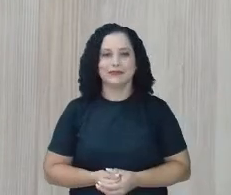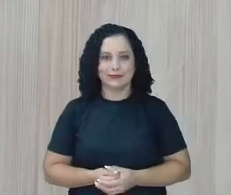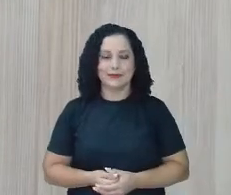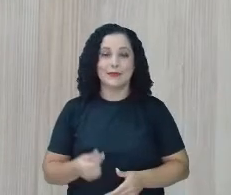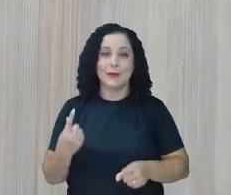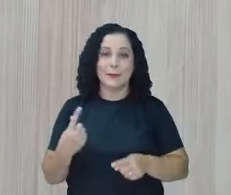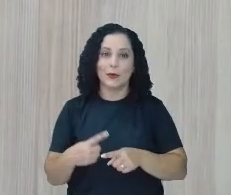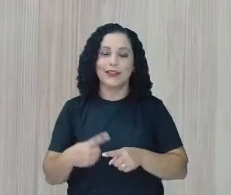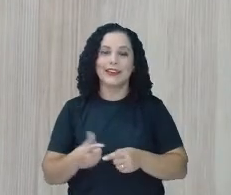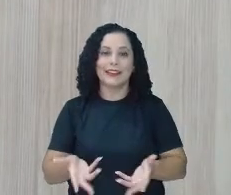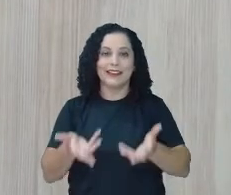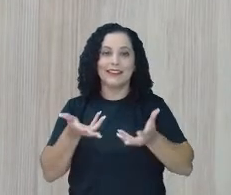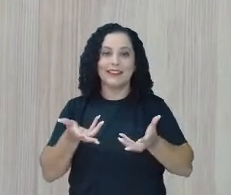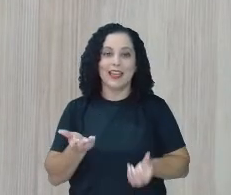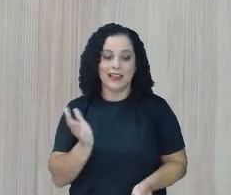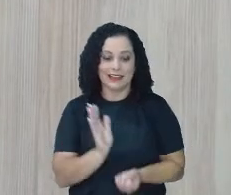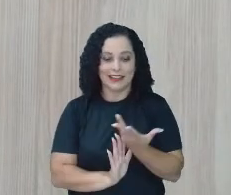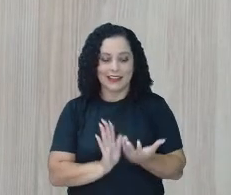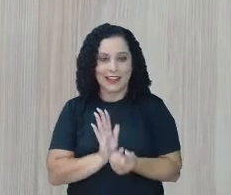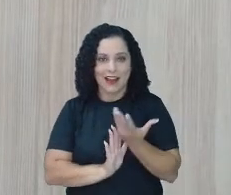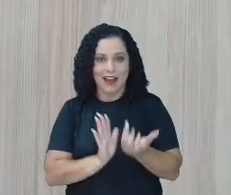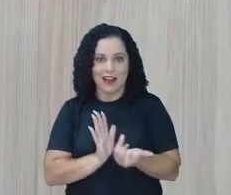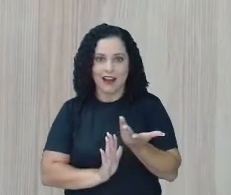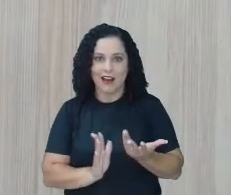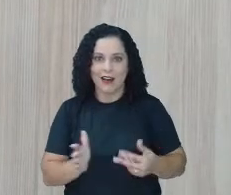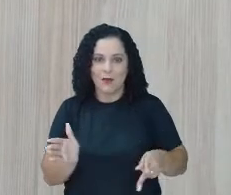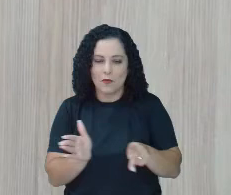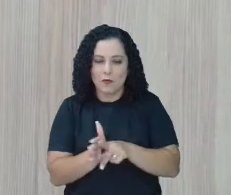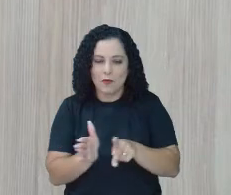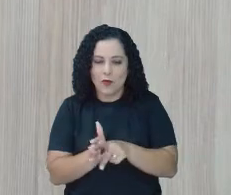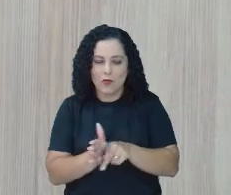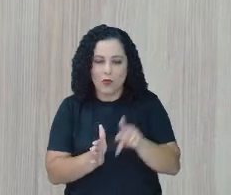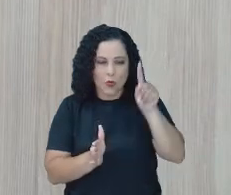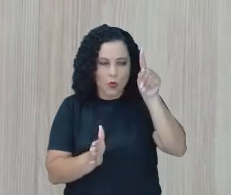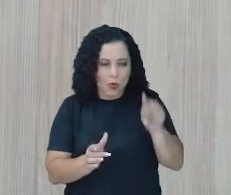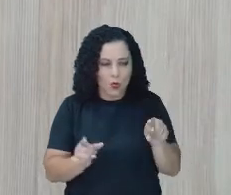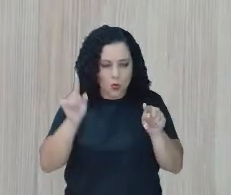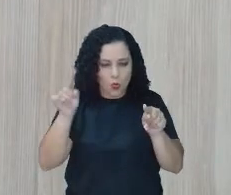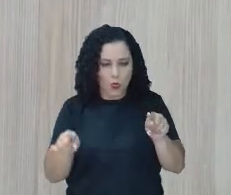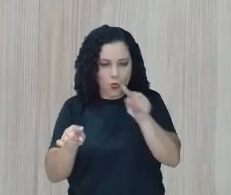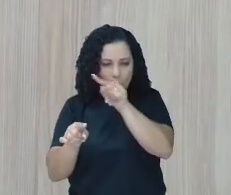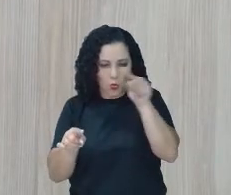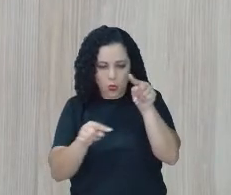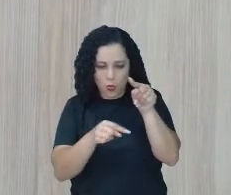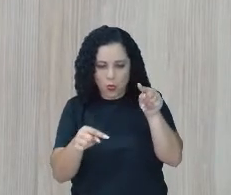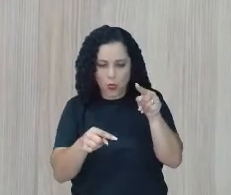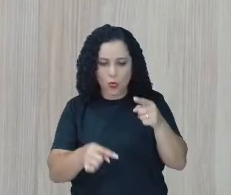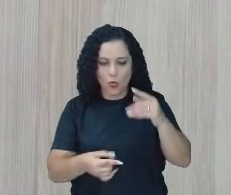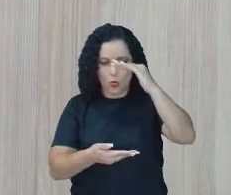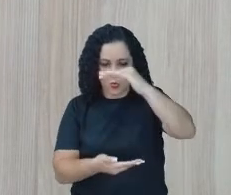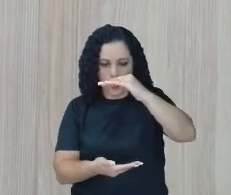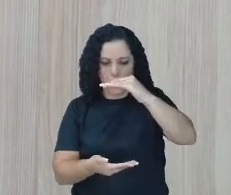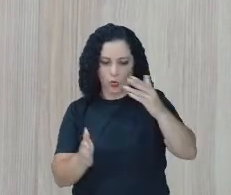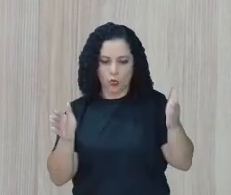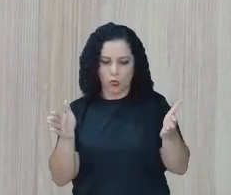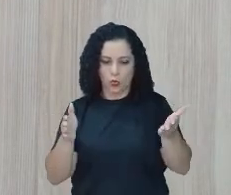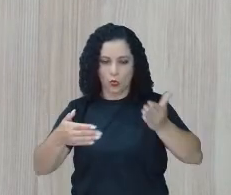folha e montaram lá o poliedro para encontrar justamente as faces opostas que